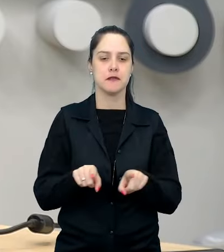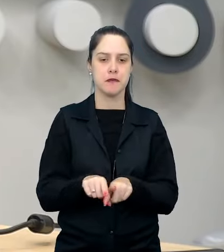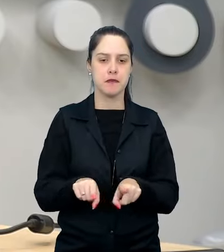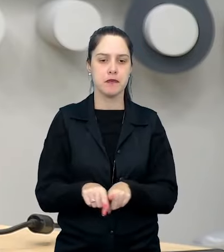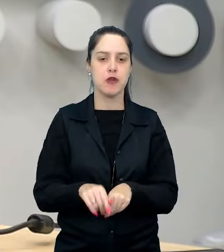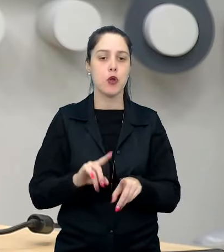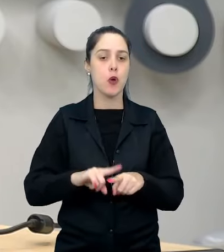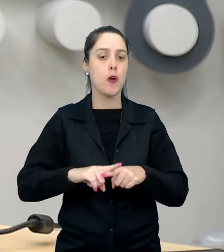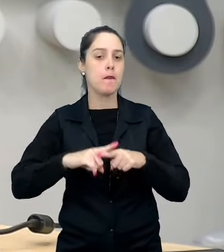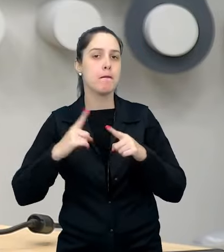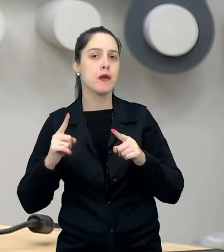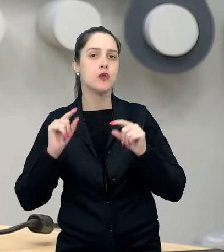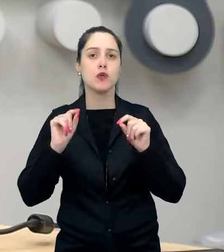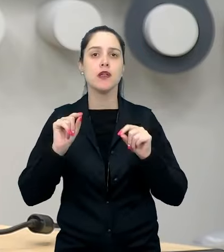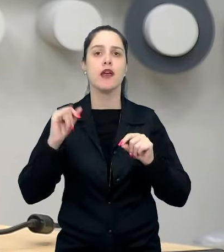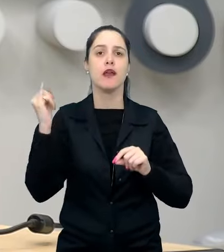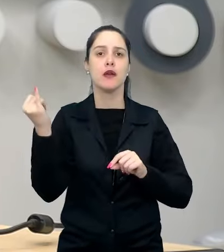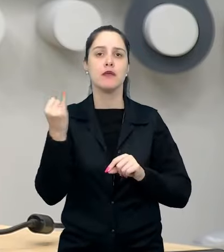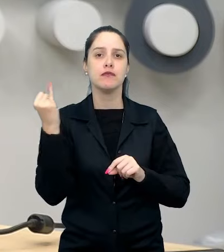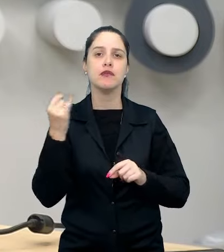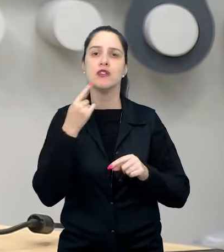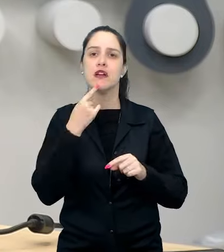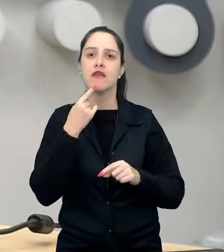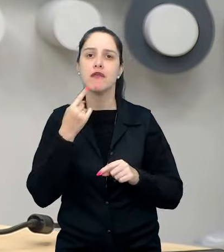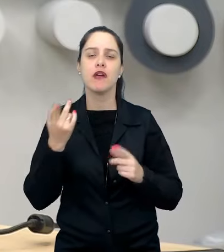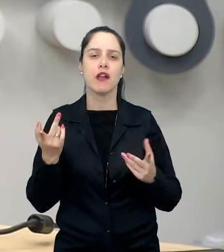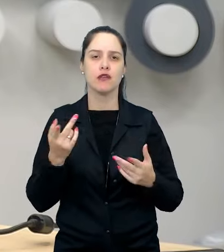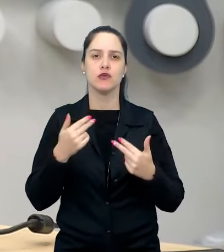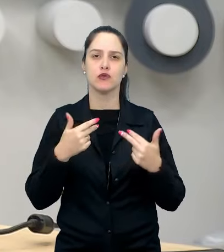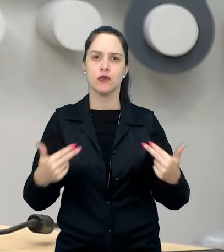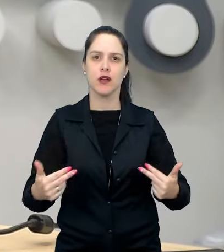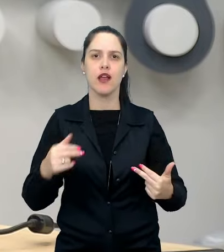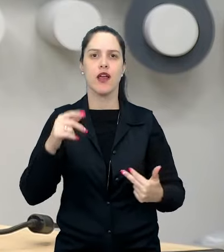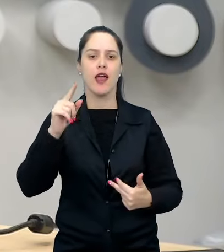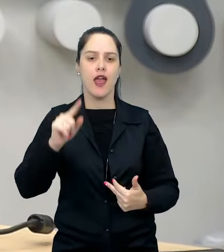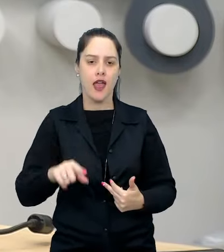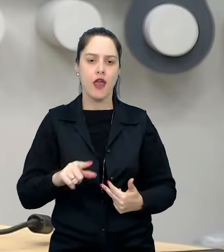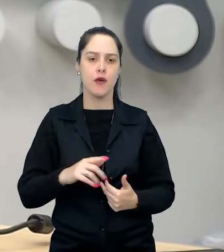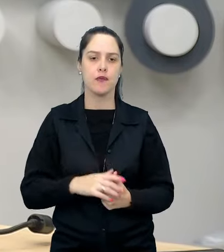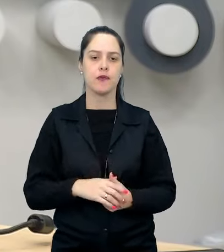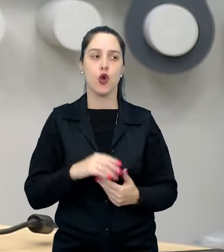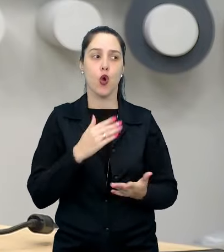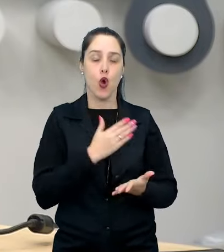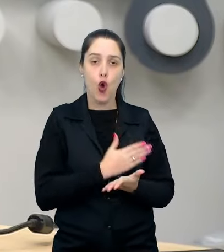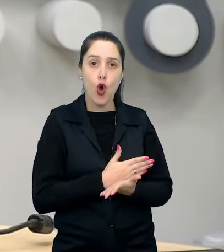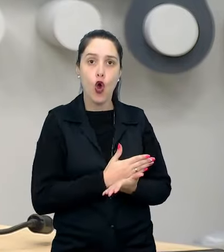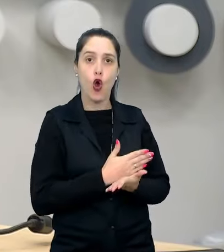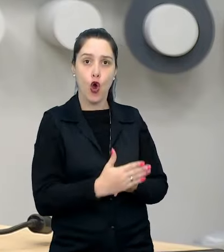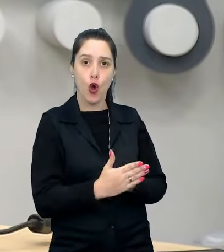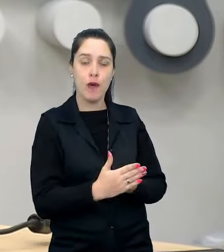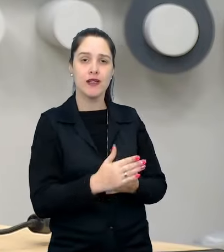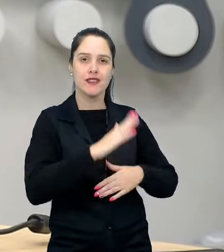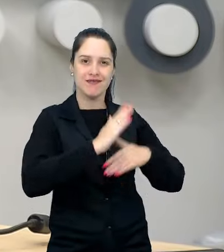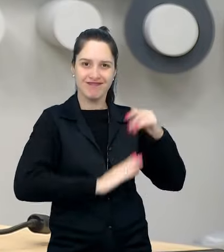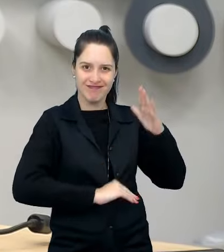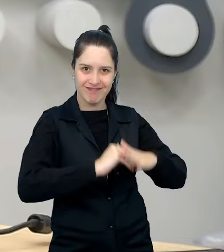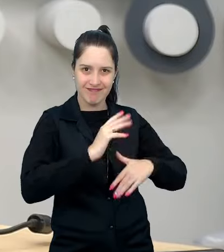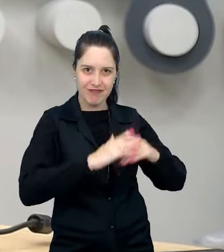mas o que é importante a gente estar falando quando a gente realmente começa essas práticas, né,